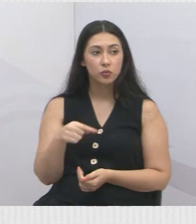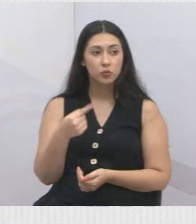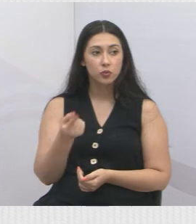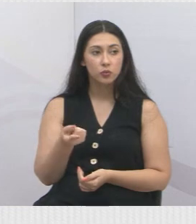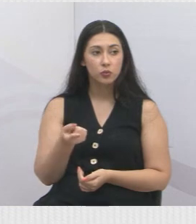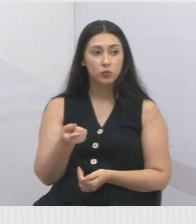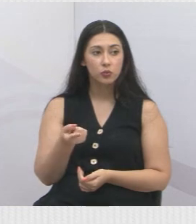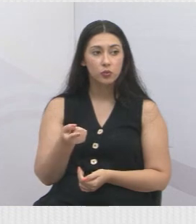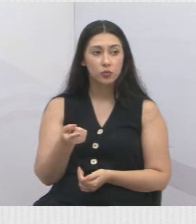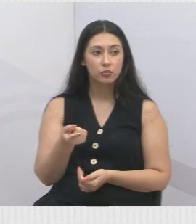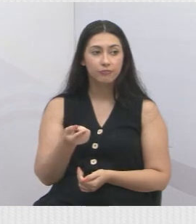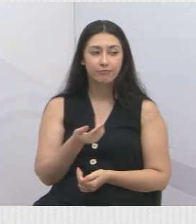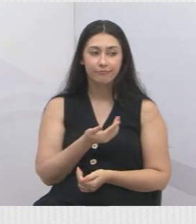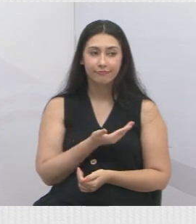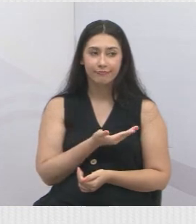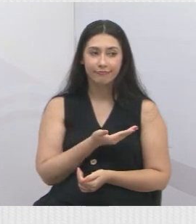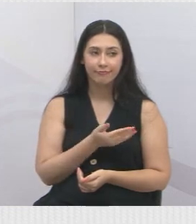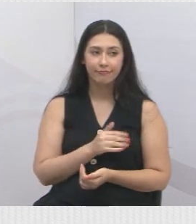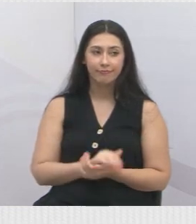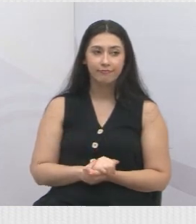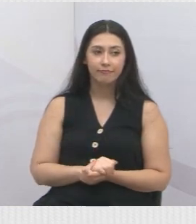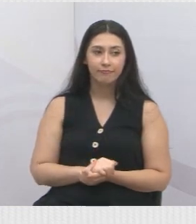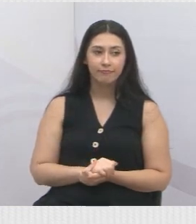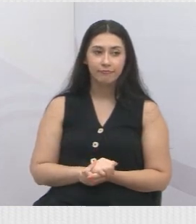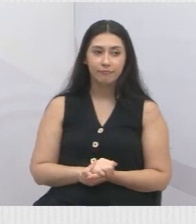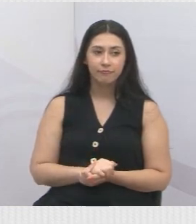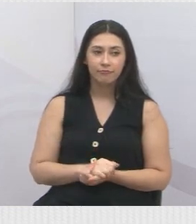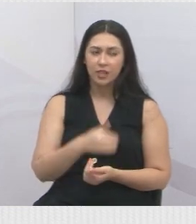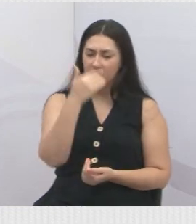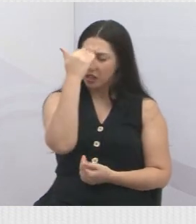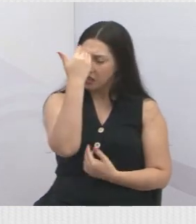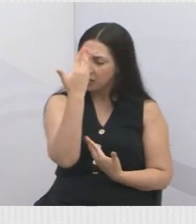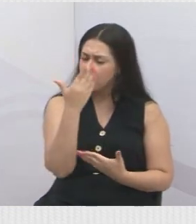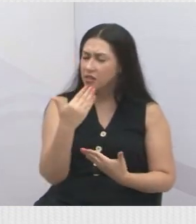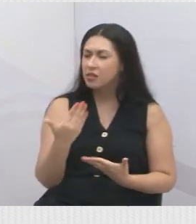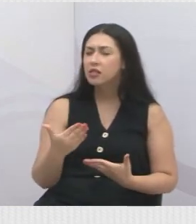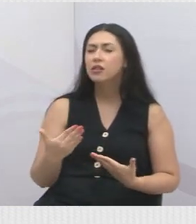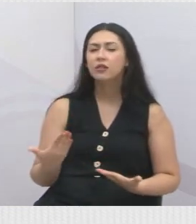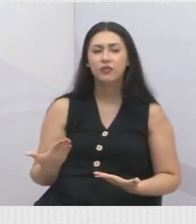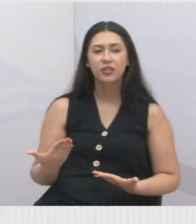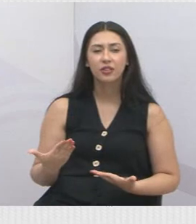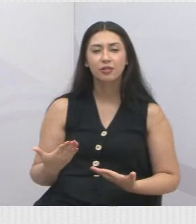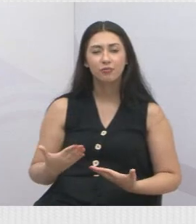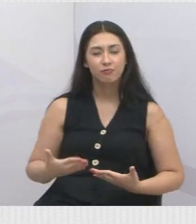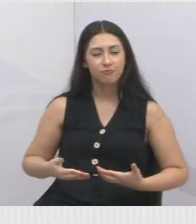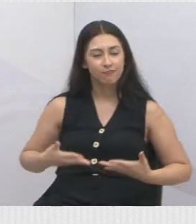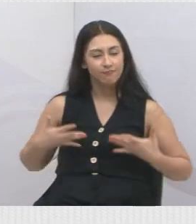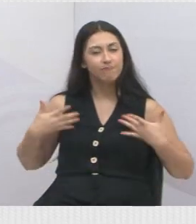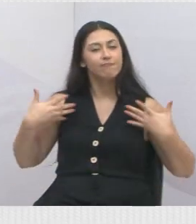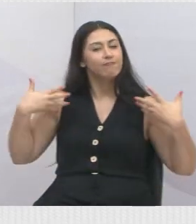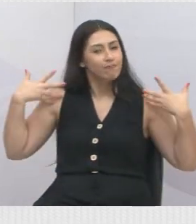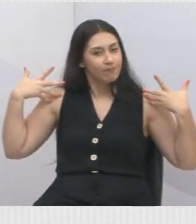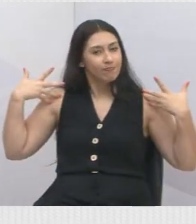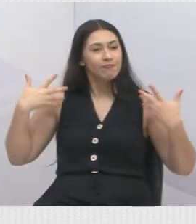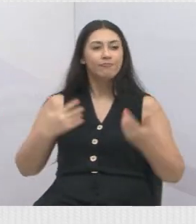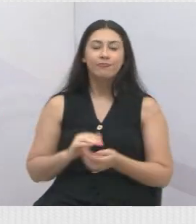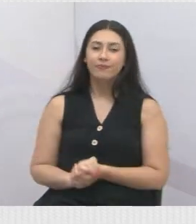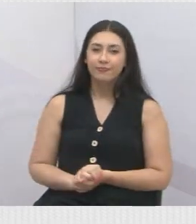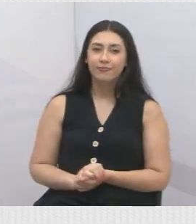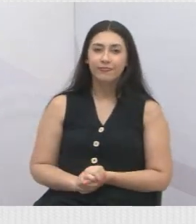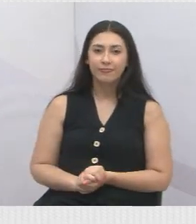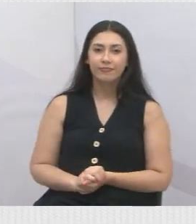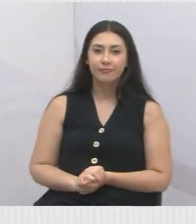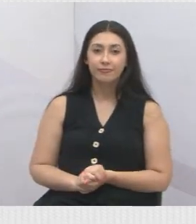Pode passar. A nobreza da honra é servir o próximo. Então,